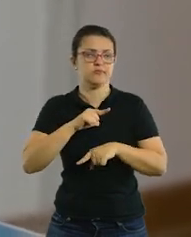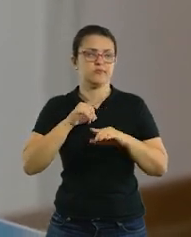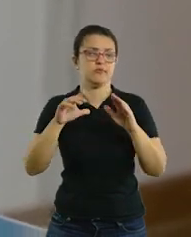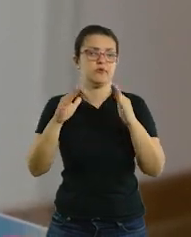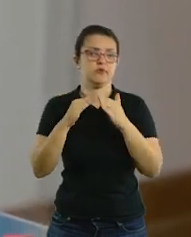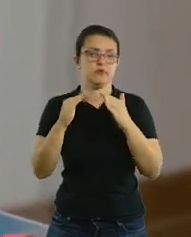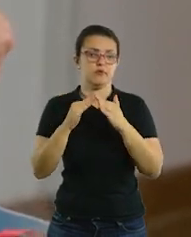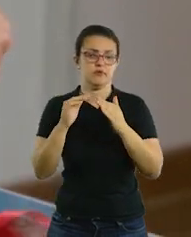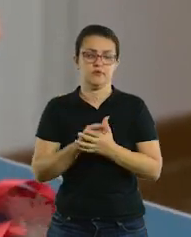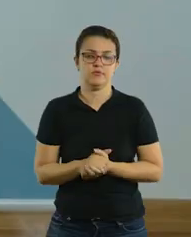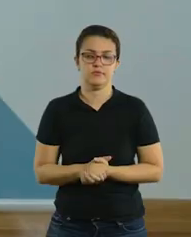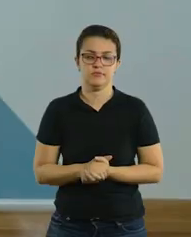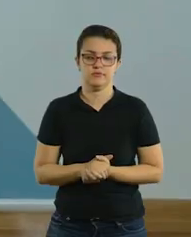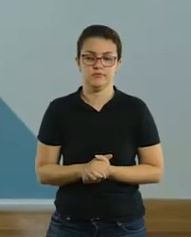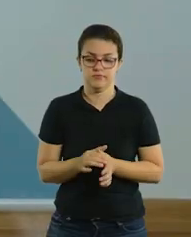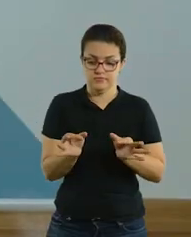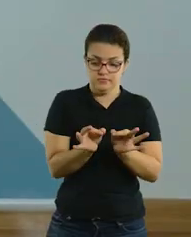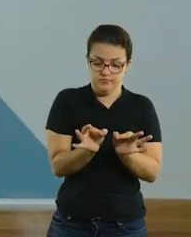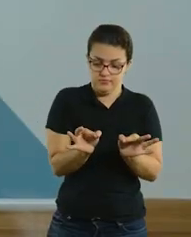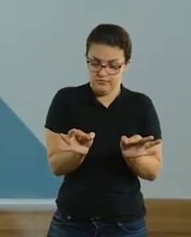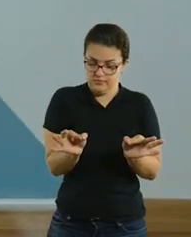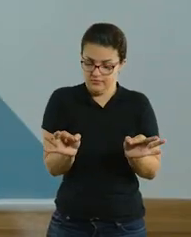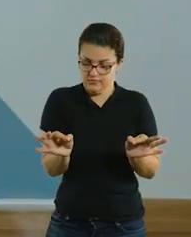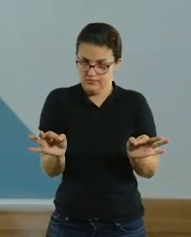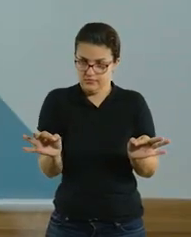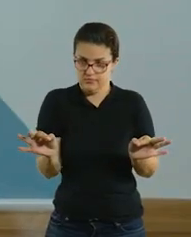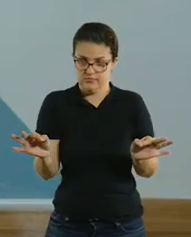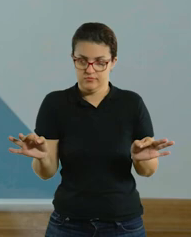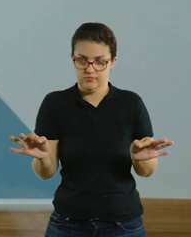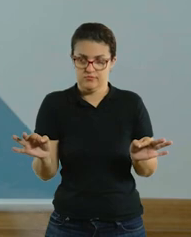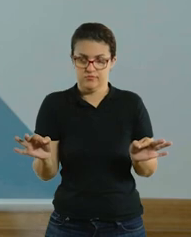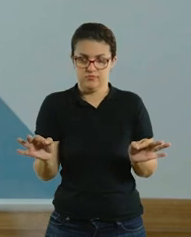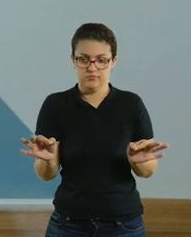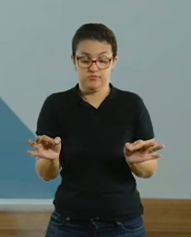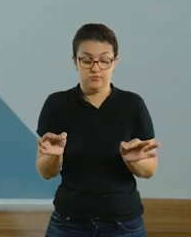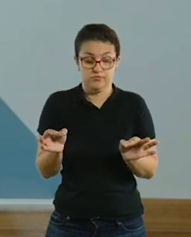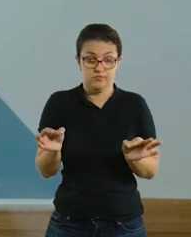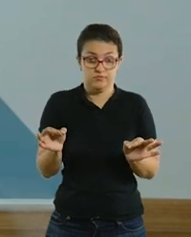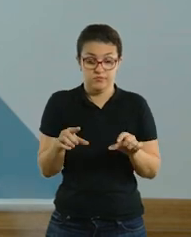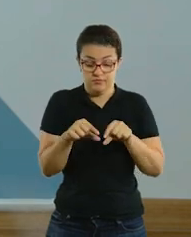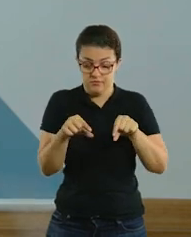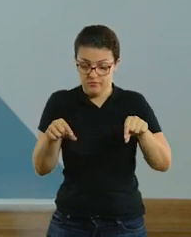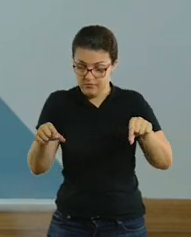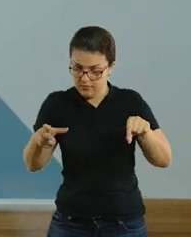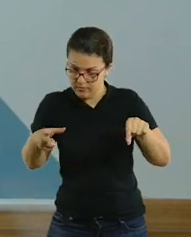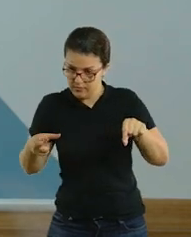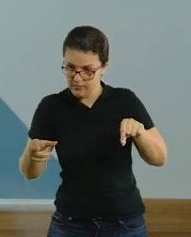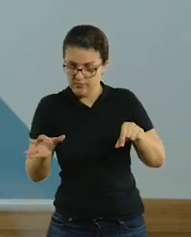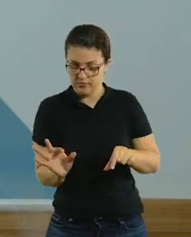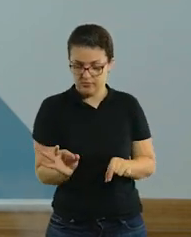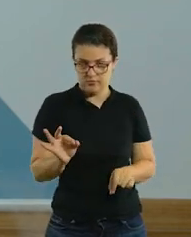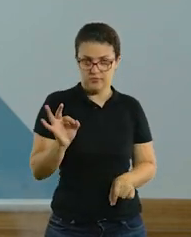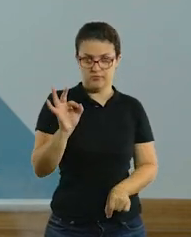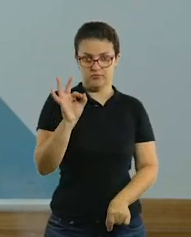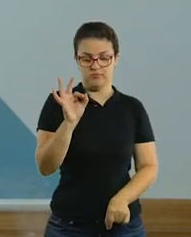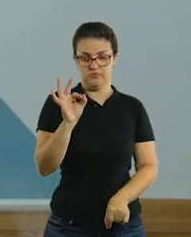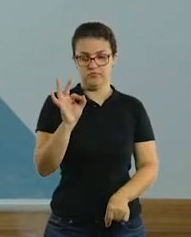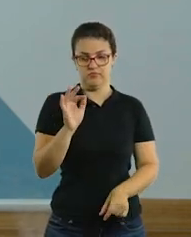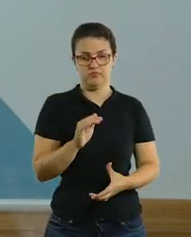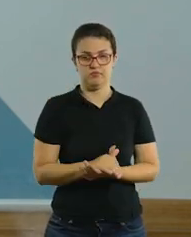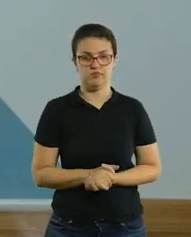em casa. E vocês vão medir a criança e vão cortar no tamanho